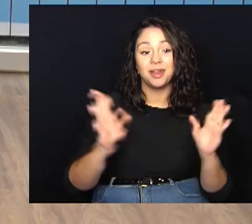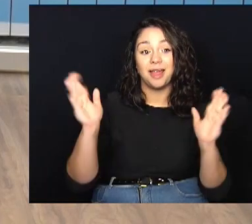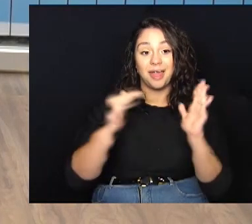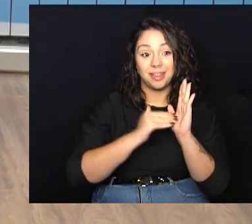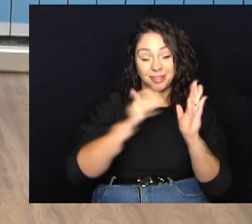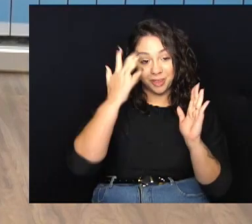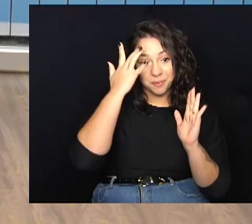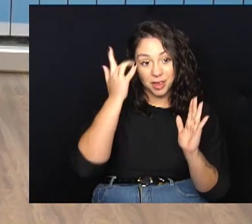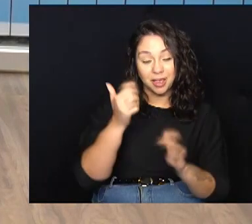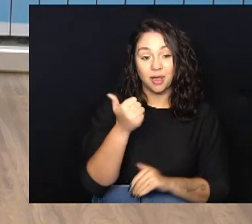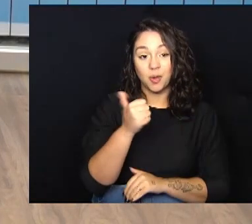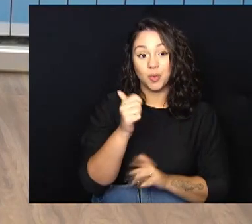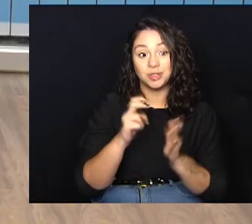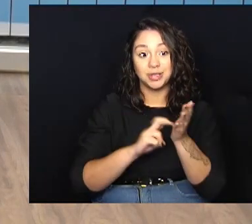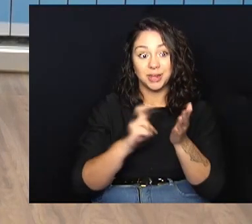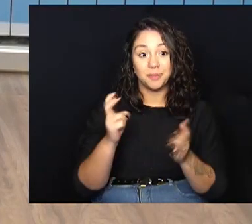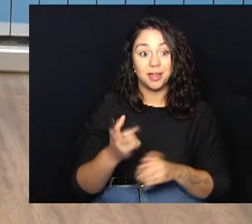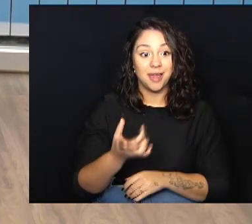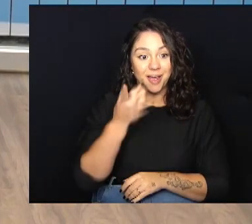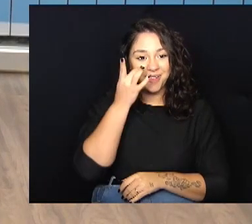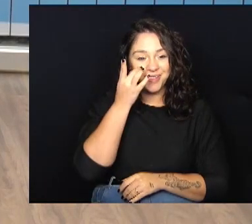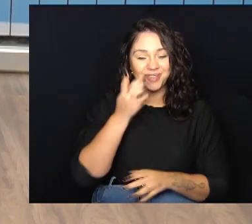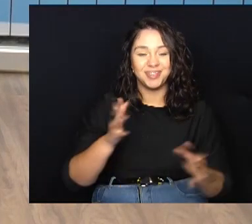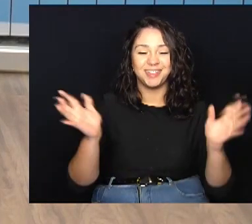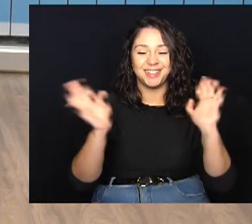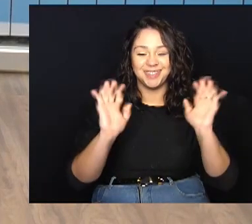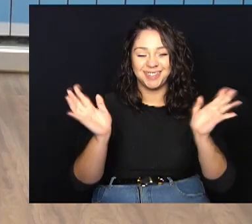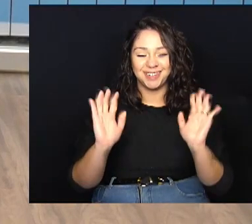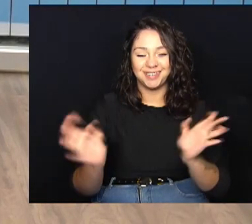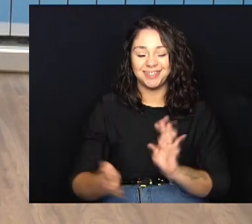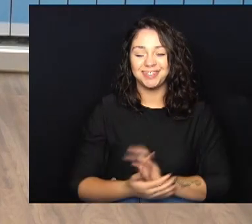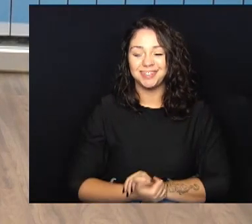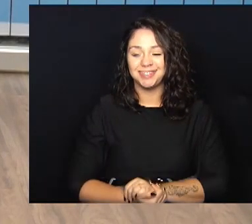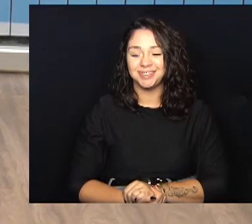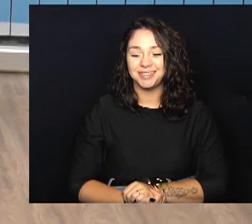amanhã às 11 horas da manhã ao vivo hein tchau tchau